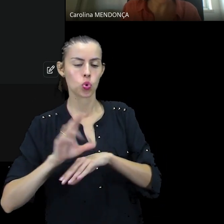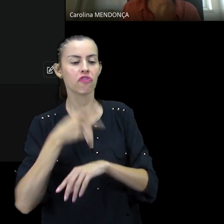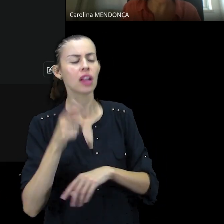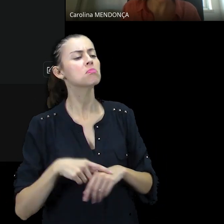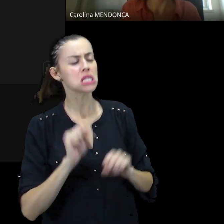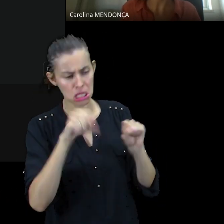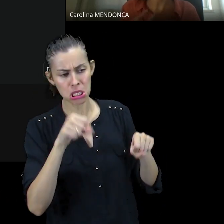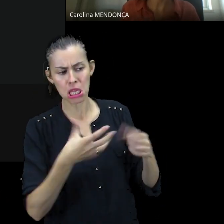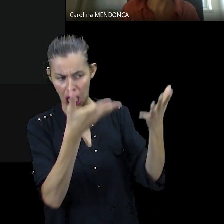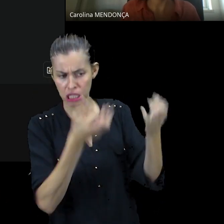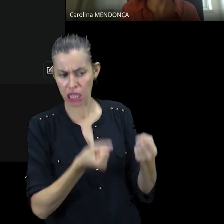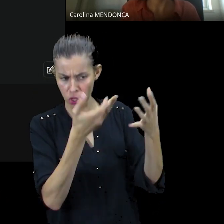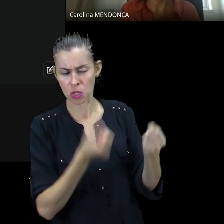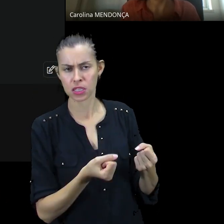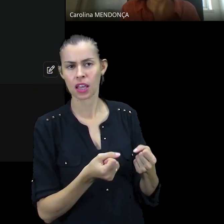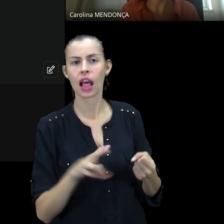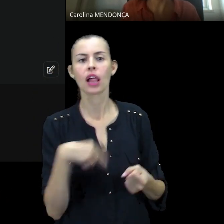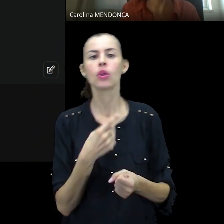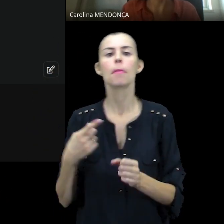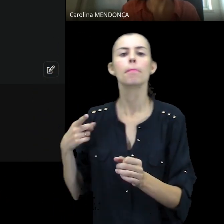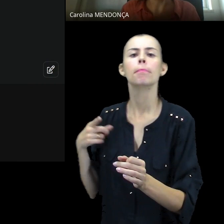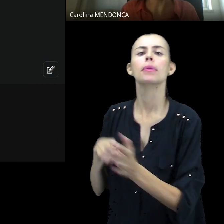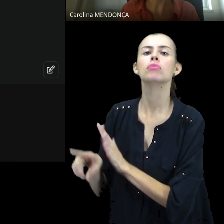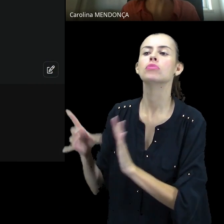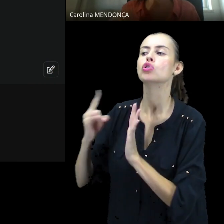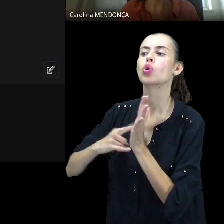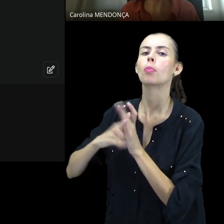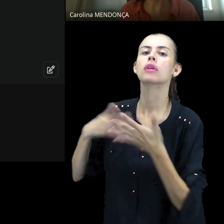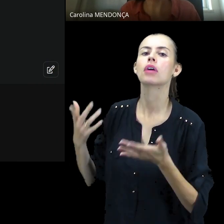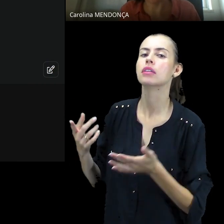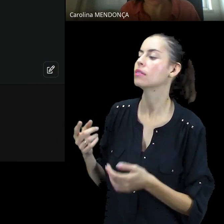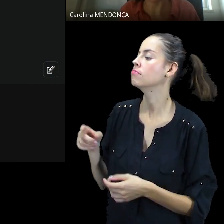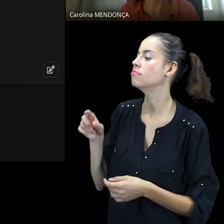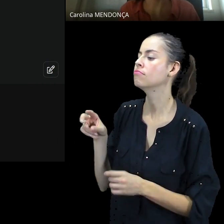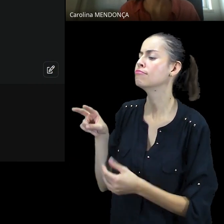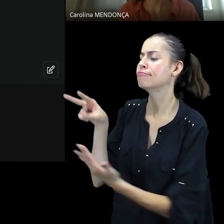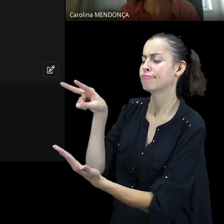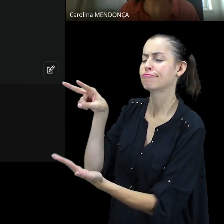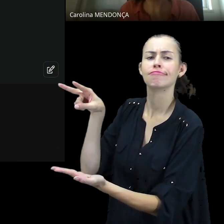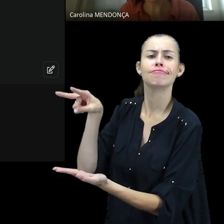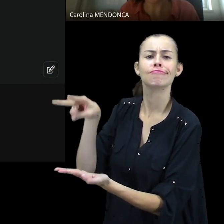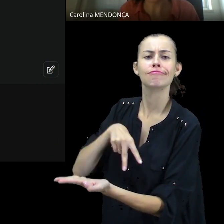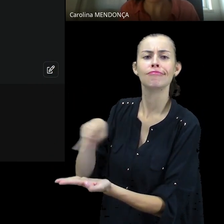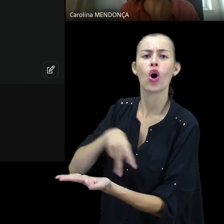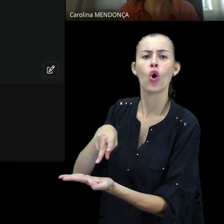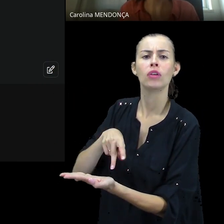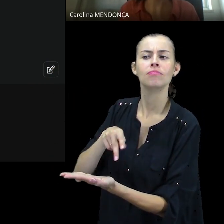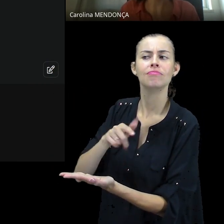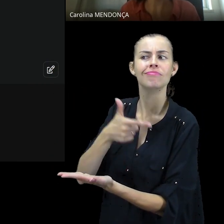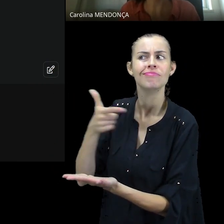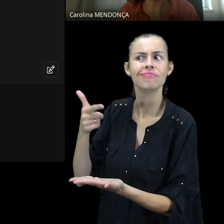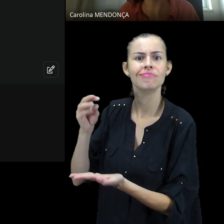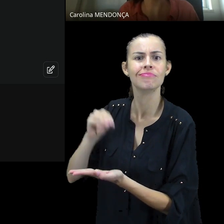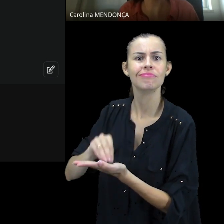os cursos, a gente, hoje em dia, cobra que esteja presente nas ementas, nos conteúdos programáticos